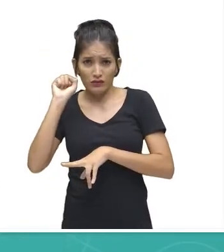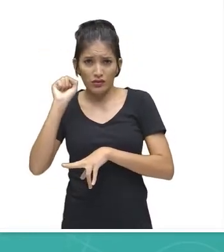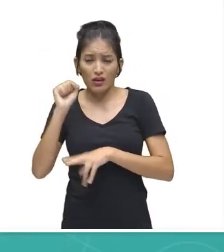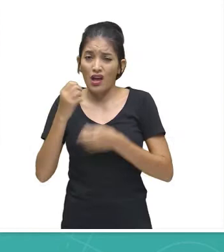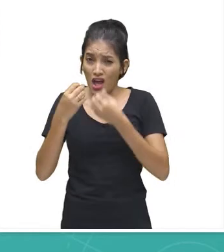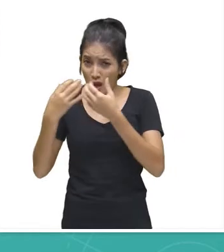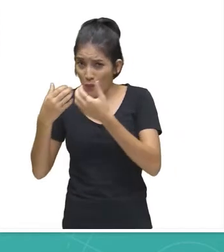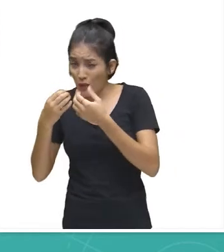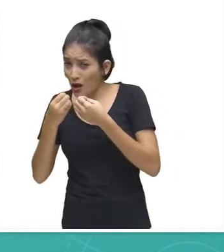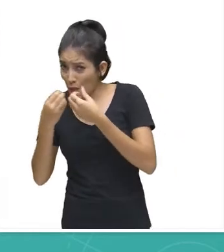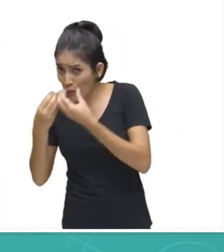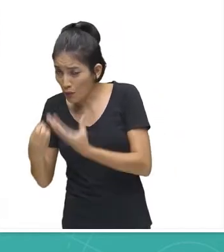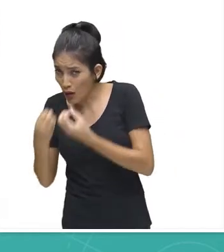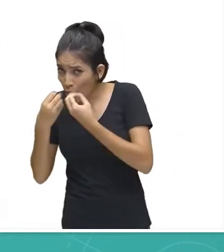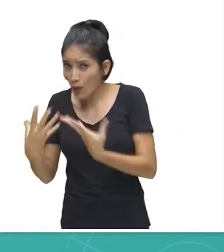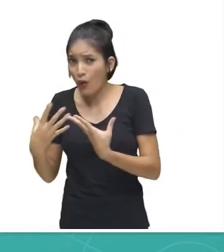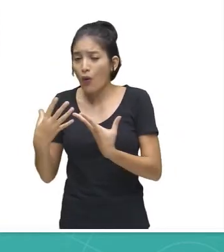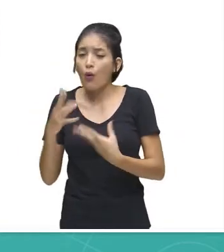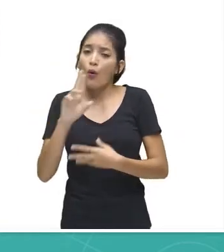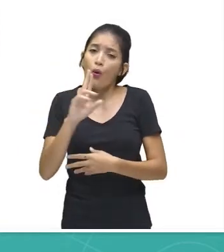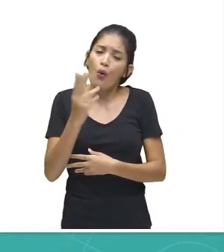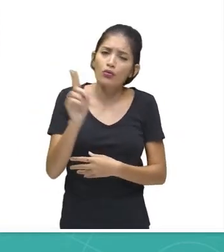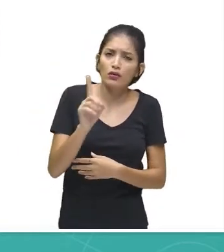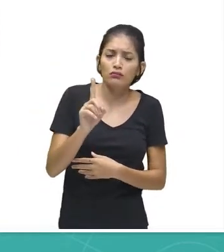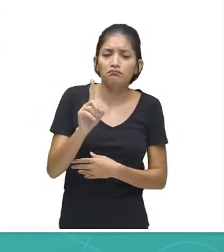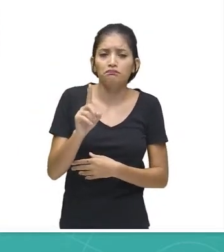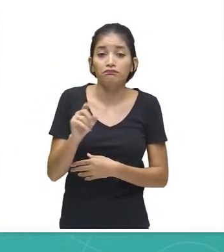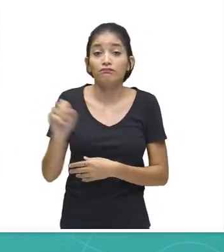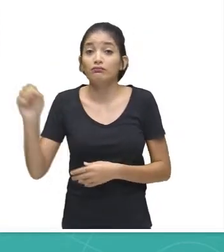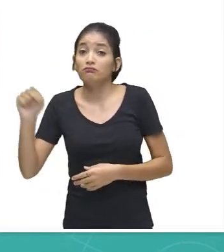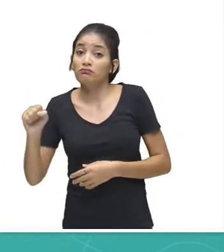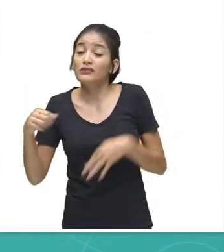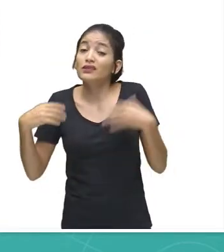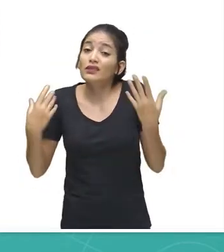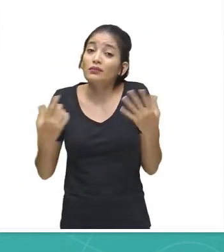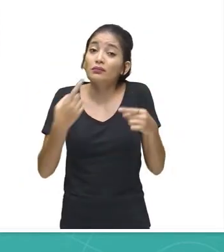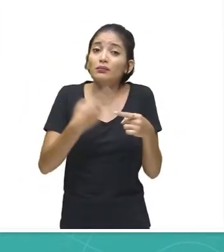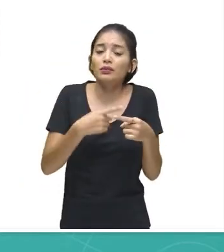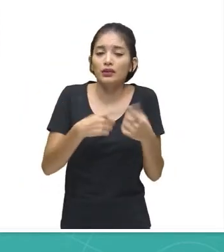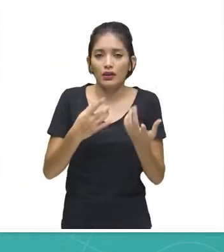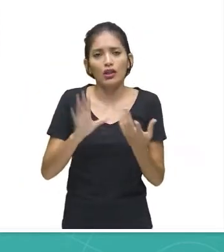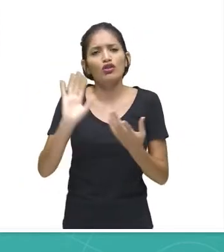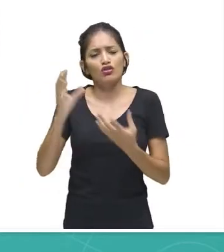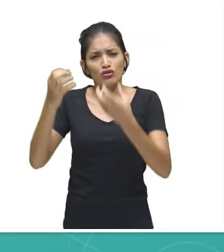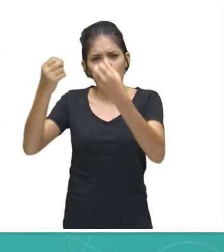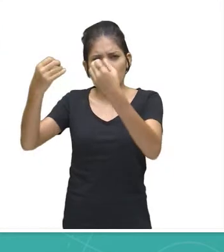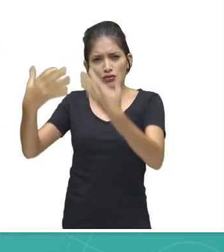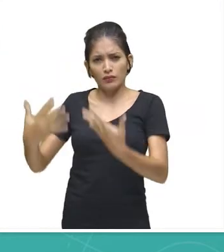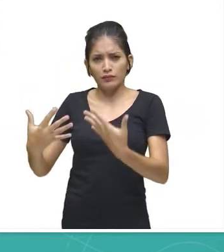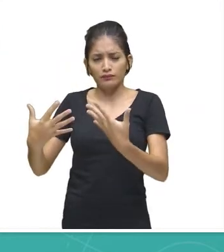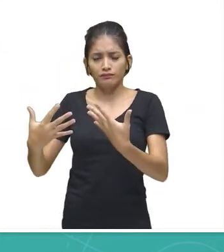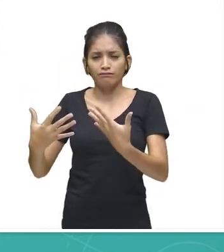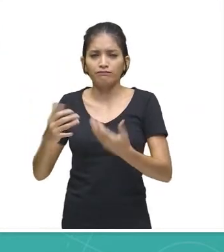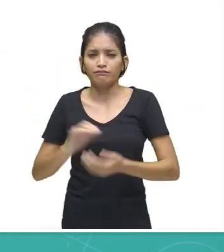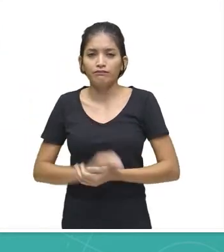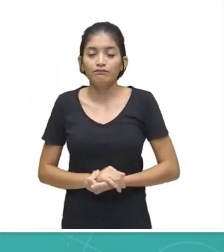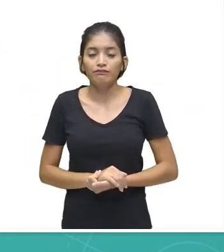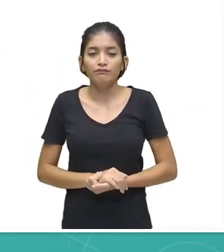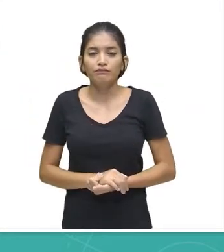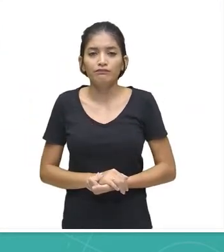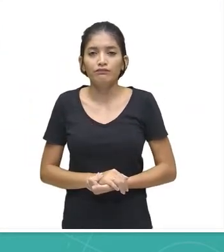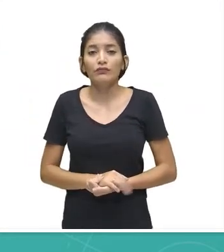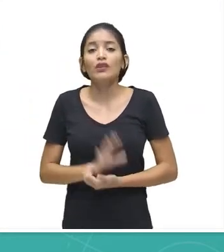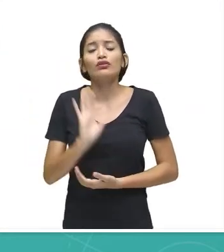não? Sim, por quê? Vejam bem, eu acabei de falar, acompanhem comigo, eu acabei de falar